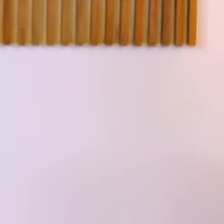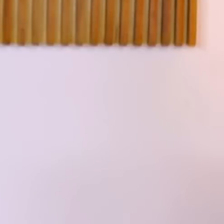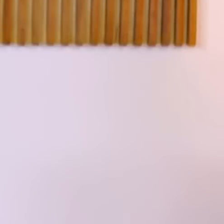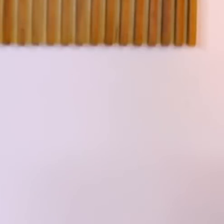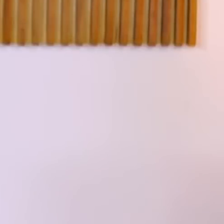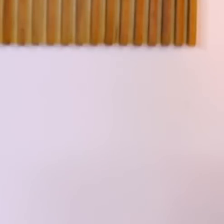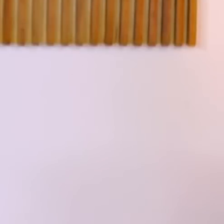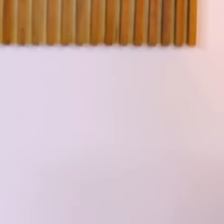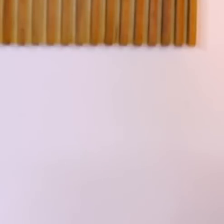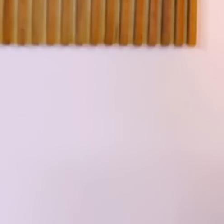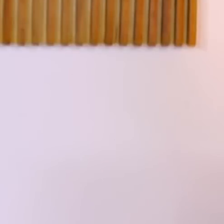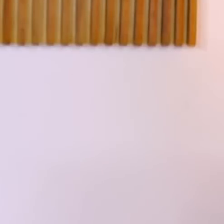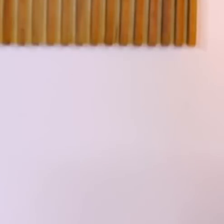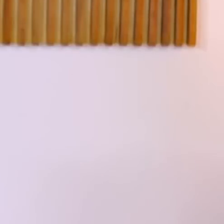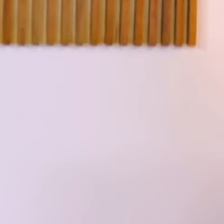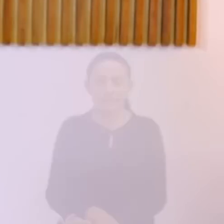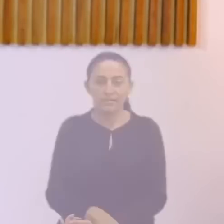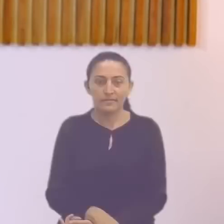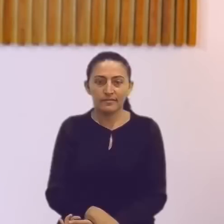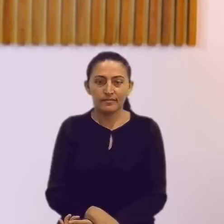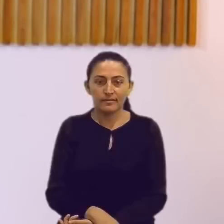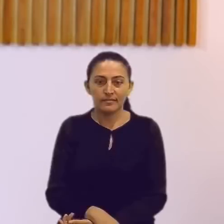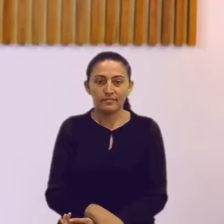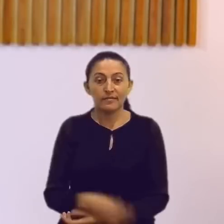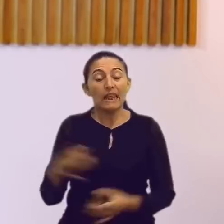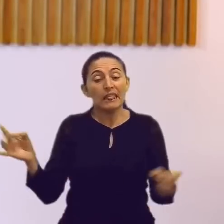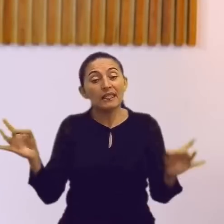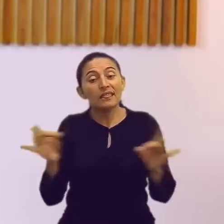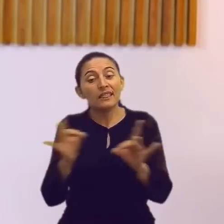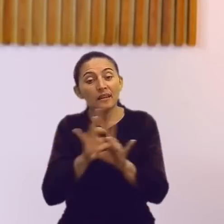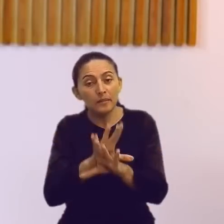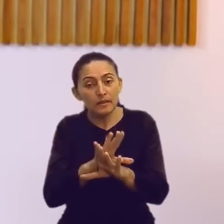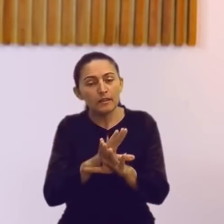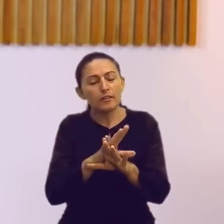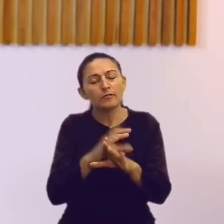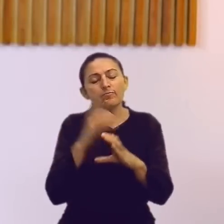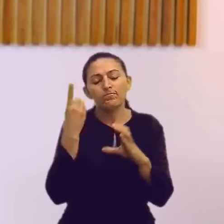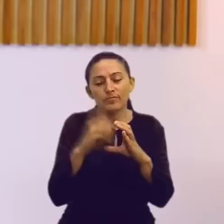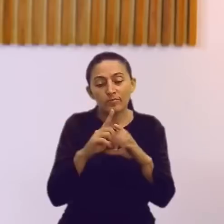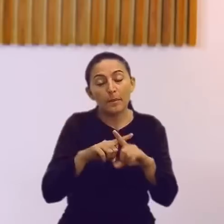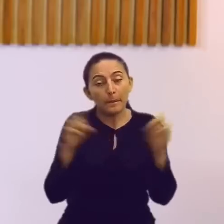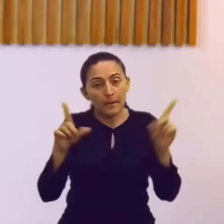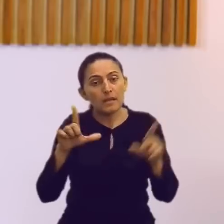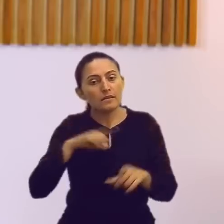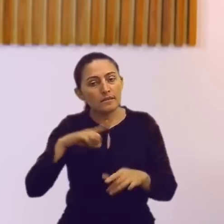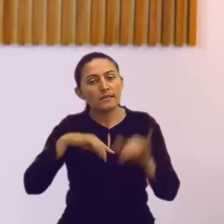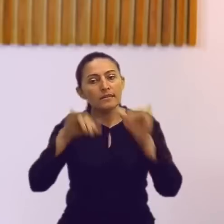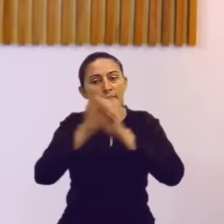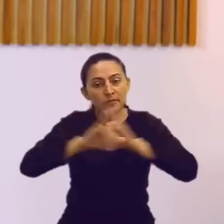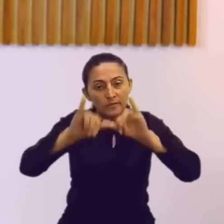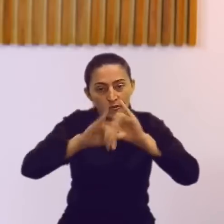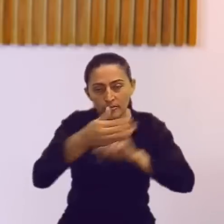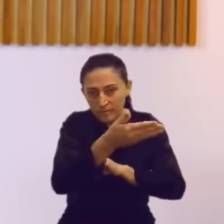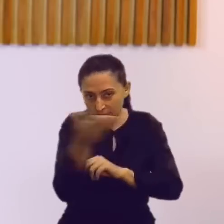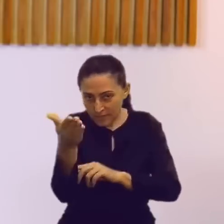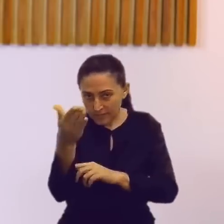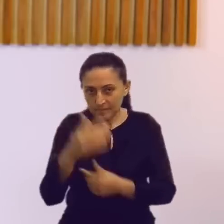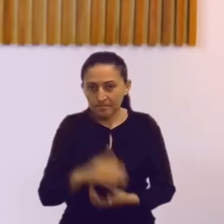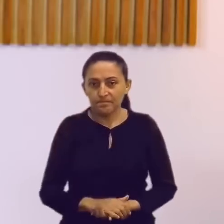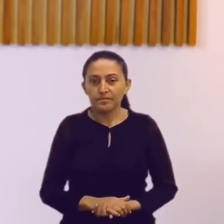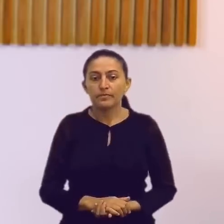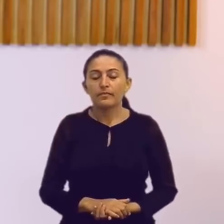Queridos, nós estamos chegando ao final da nossa programação, mas eu tenho aqui alguns avisos para você.